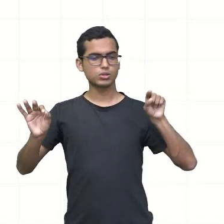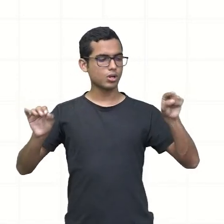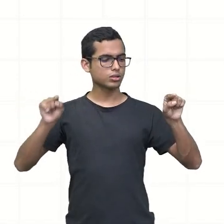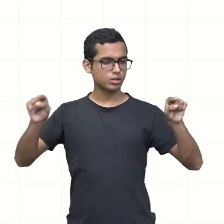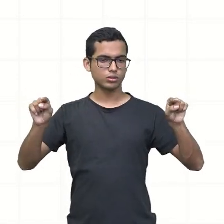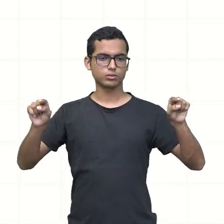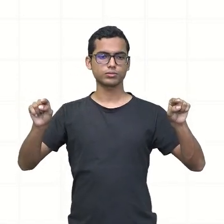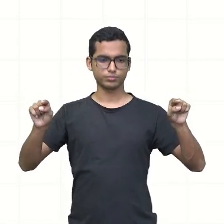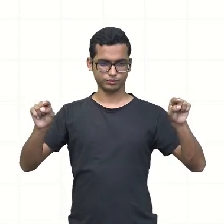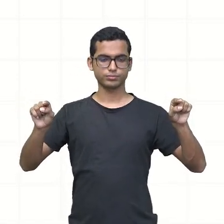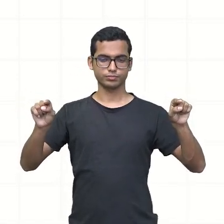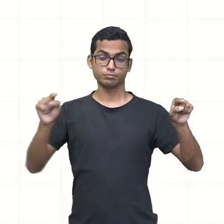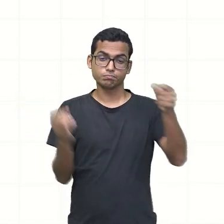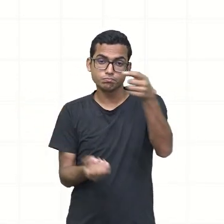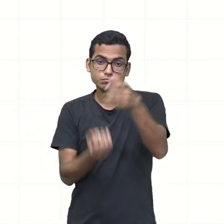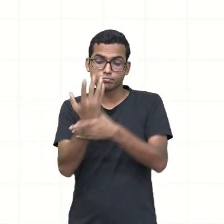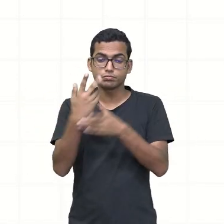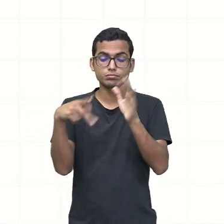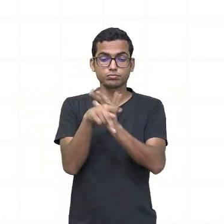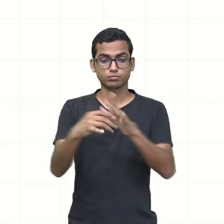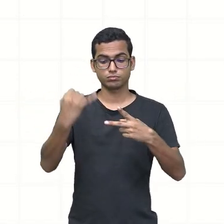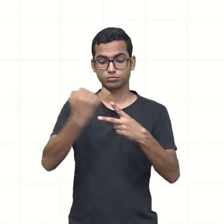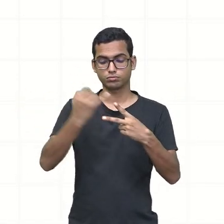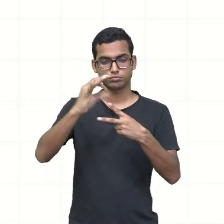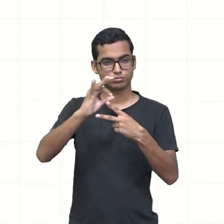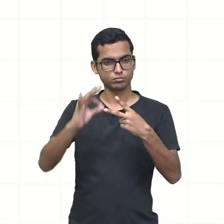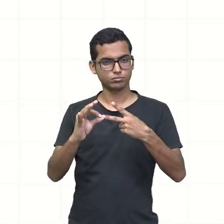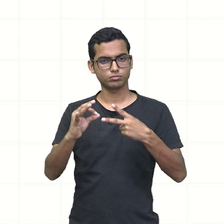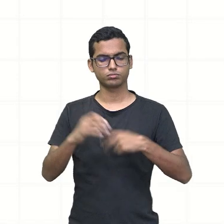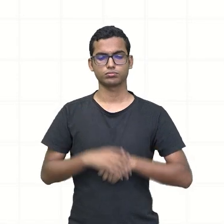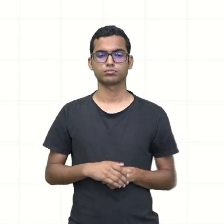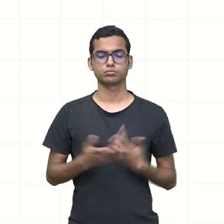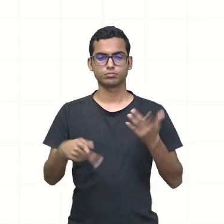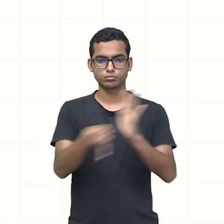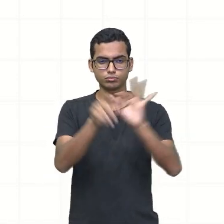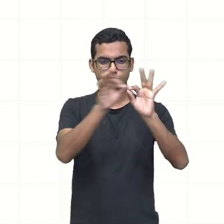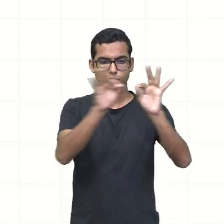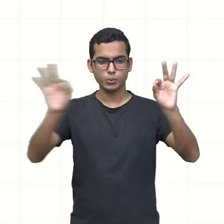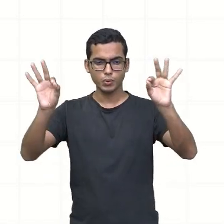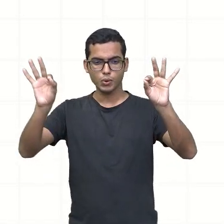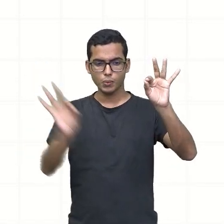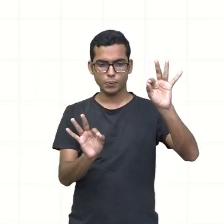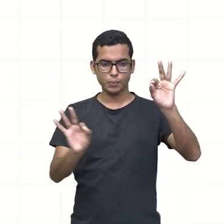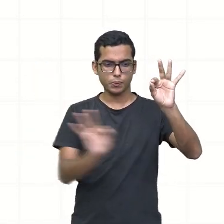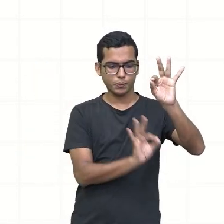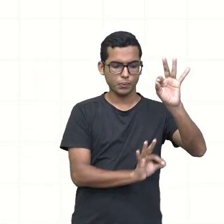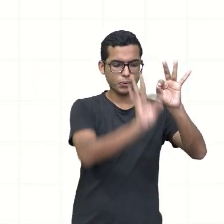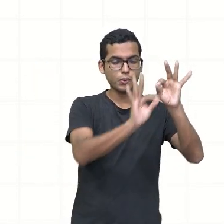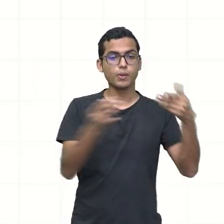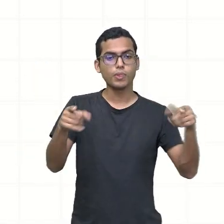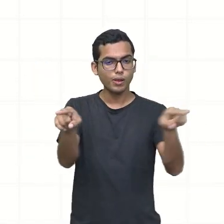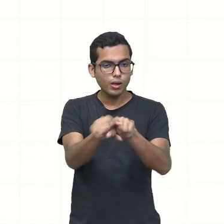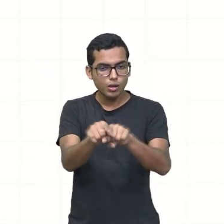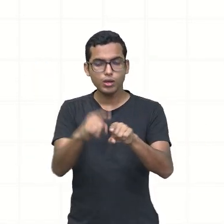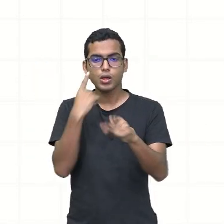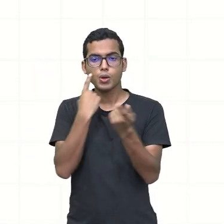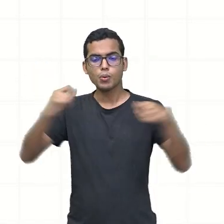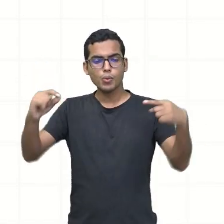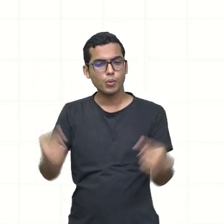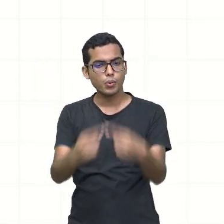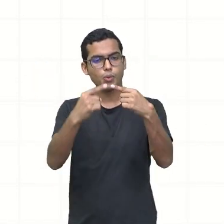linhas, né, que formam o polígono. Então, as arestas ou segmentos de linhas que conectam dois vértices consecutivos em um polígono pode ser associado